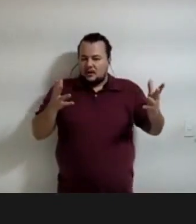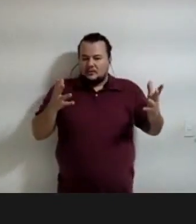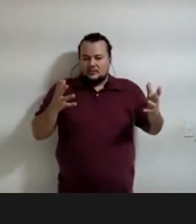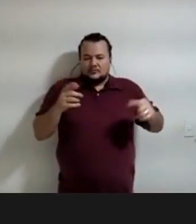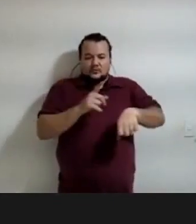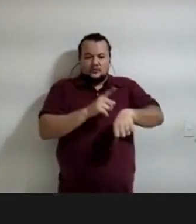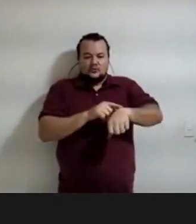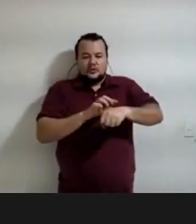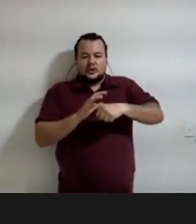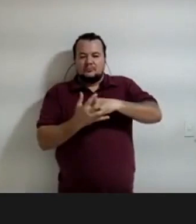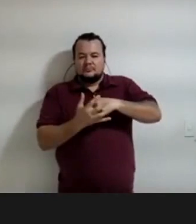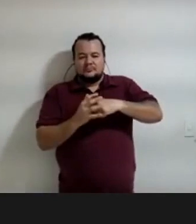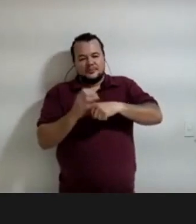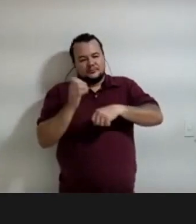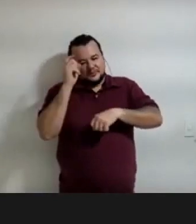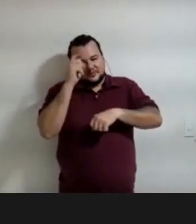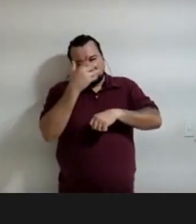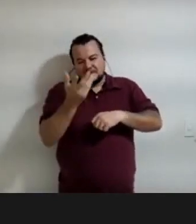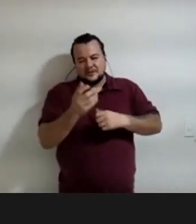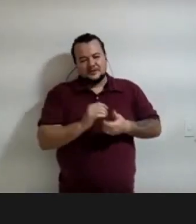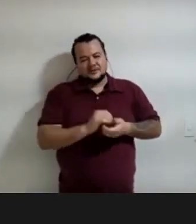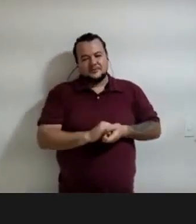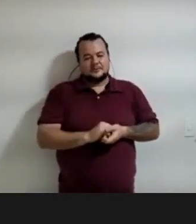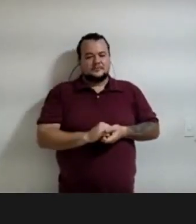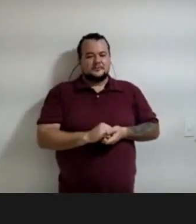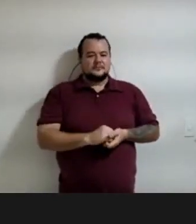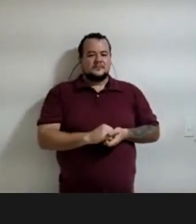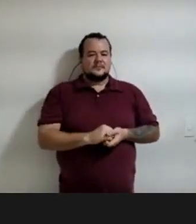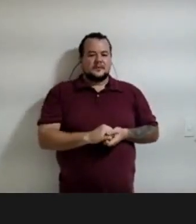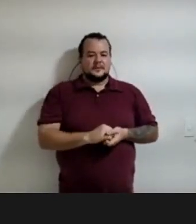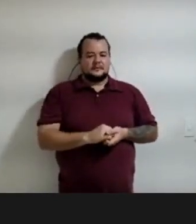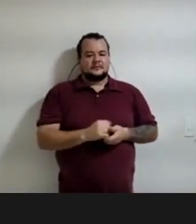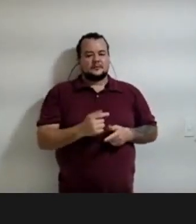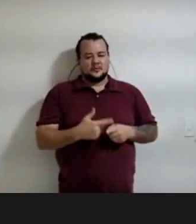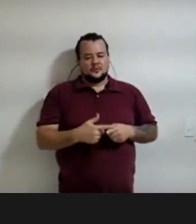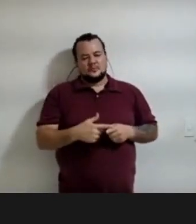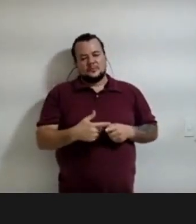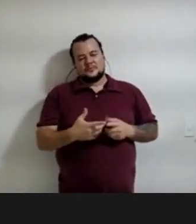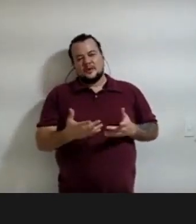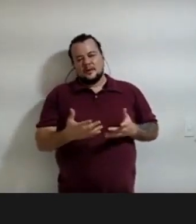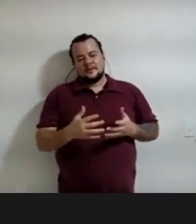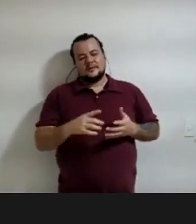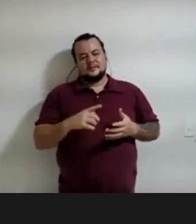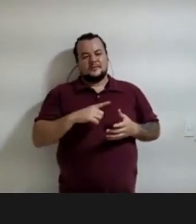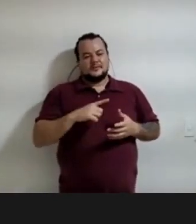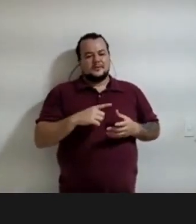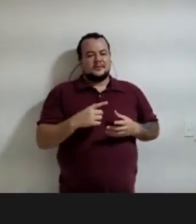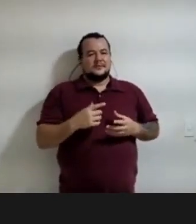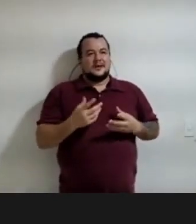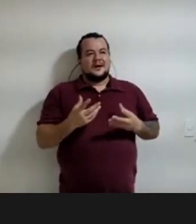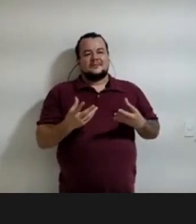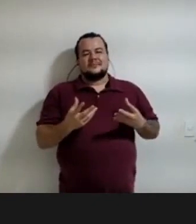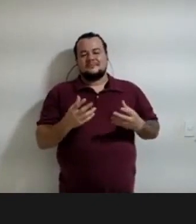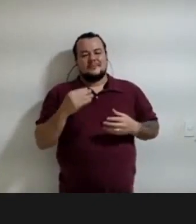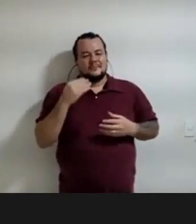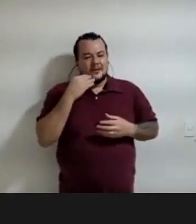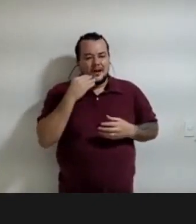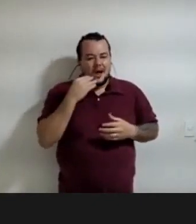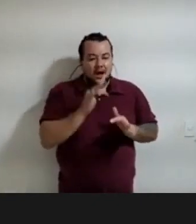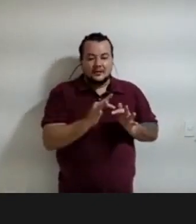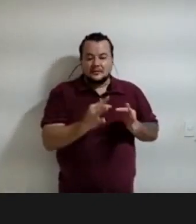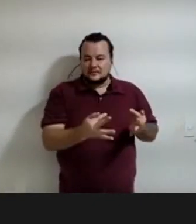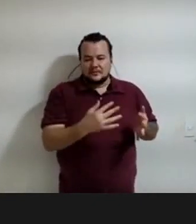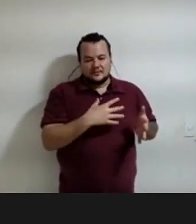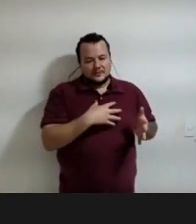que, evidentemente, além das consequências trágicas para centenas de milhares de famílias,